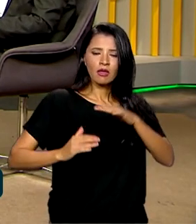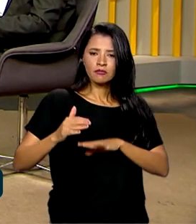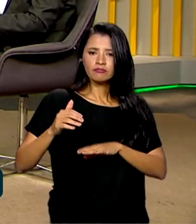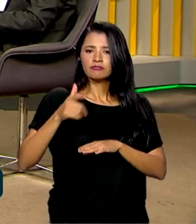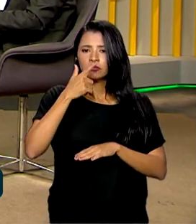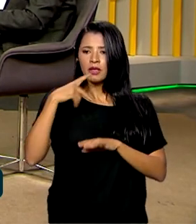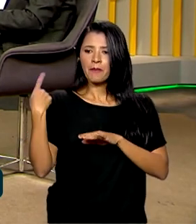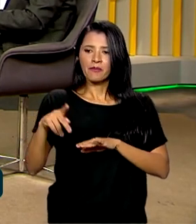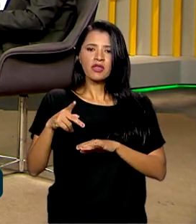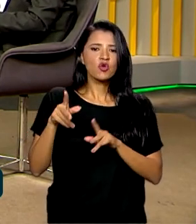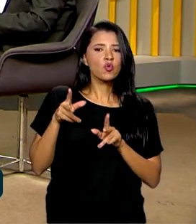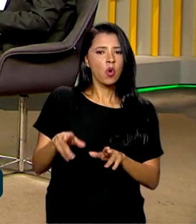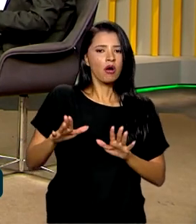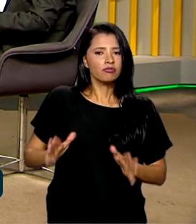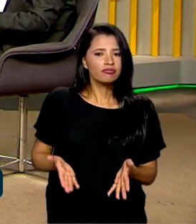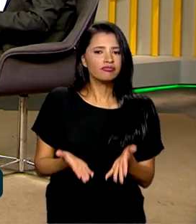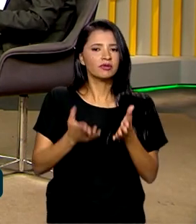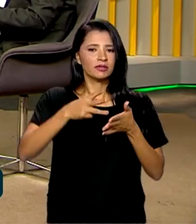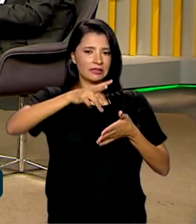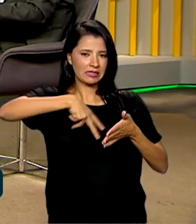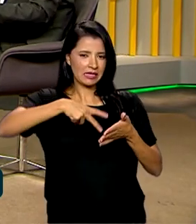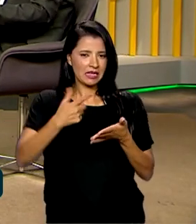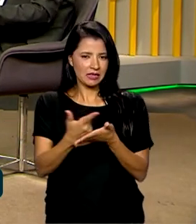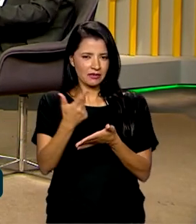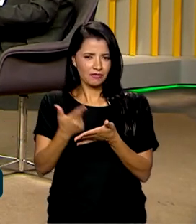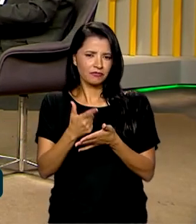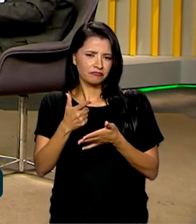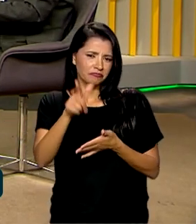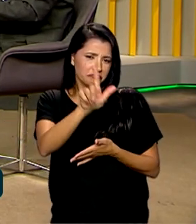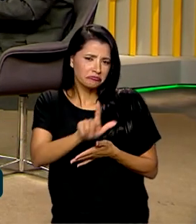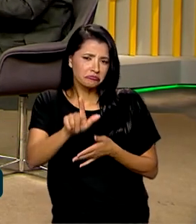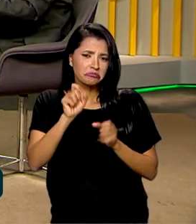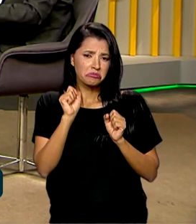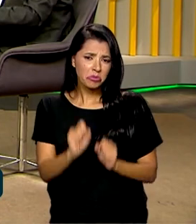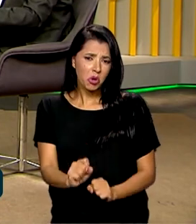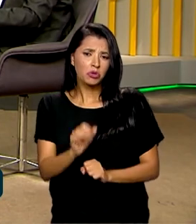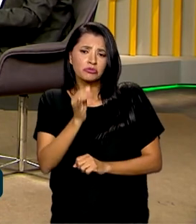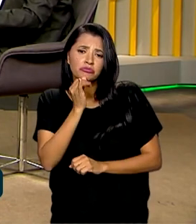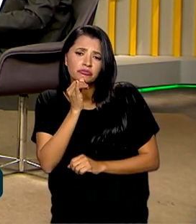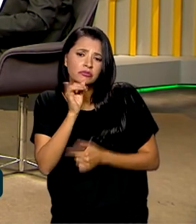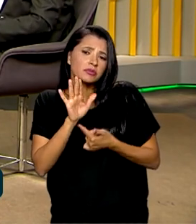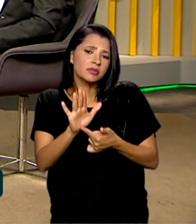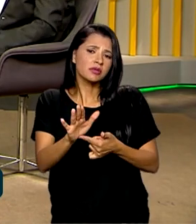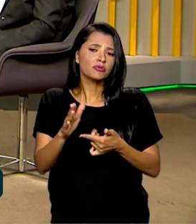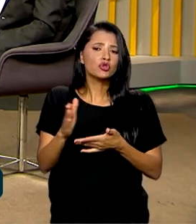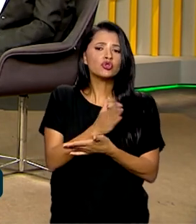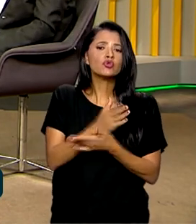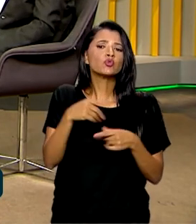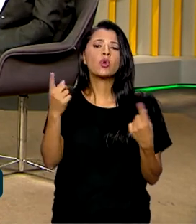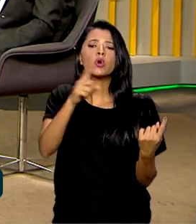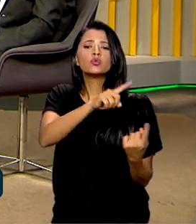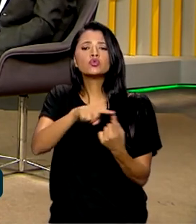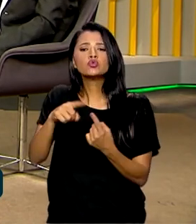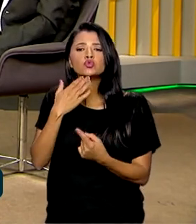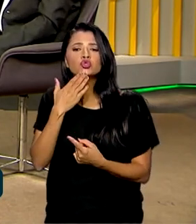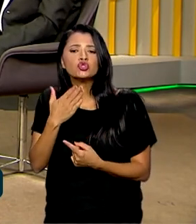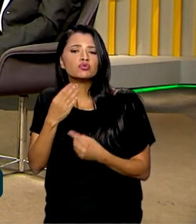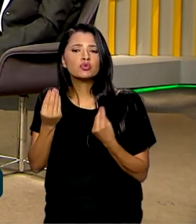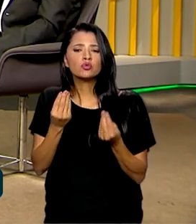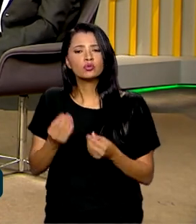do livro e da literatura. Você pode dar algum exemplo de que tipo de ações são essas que o prêmio quer reconhecer?